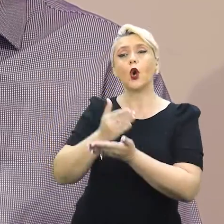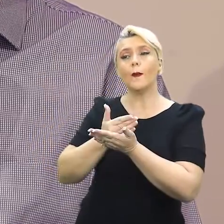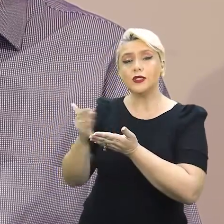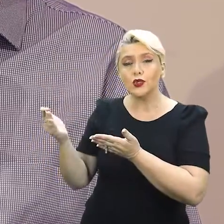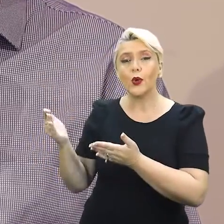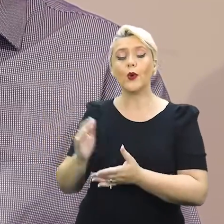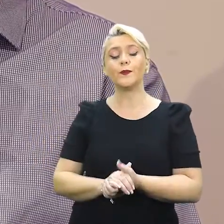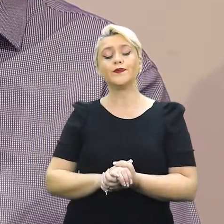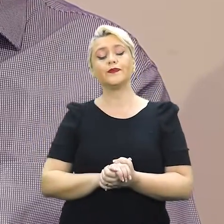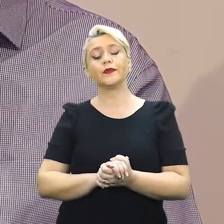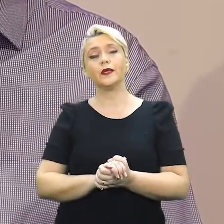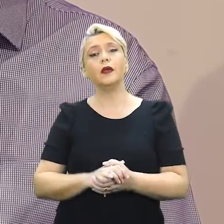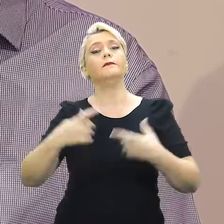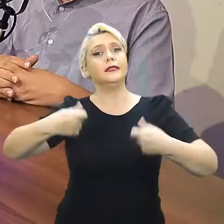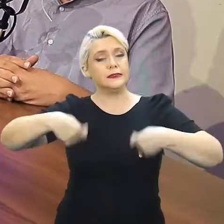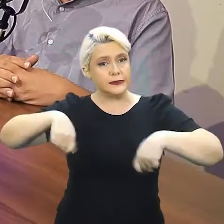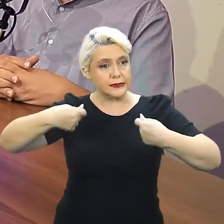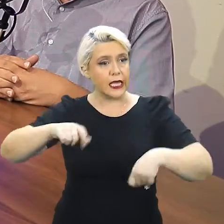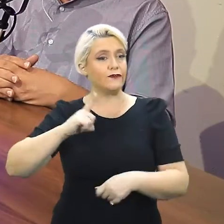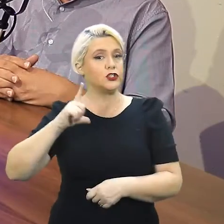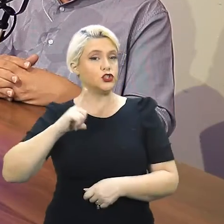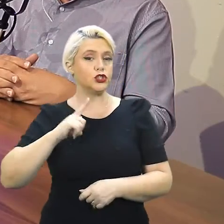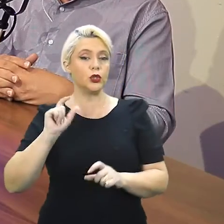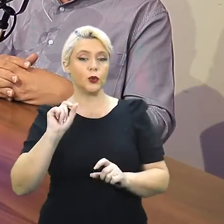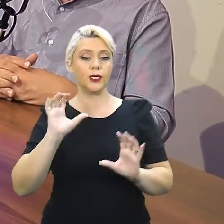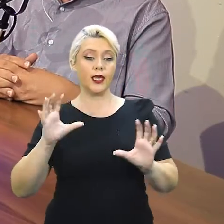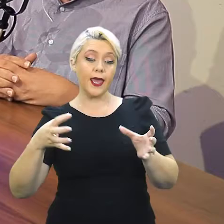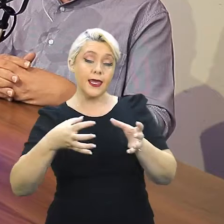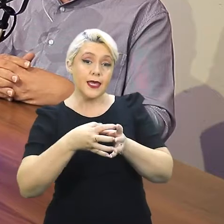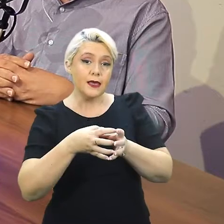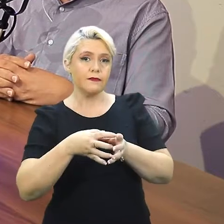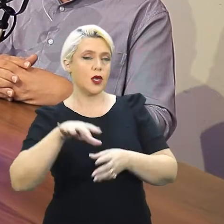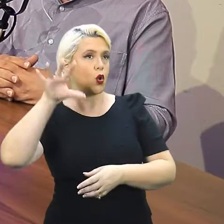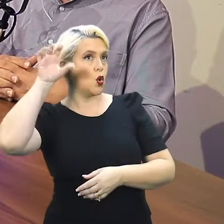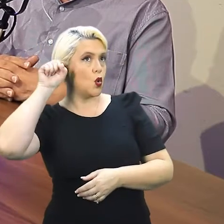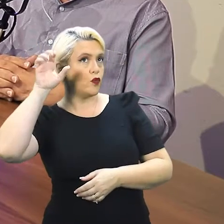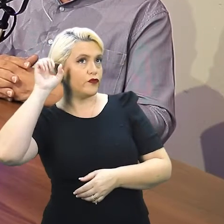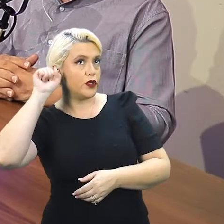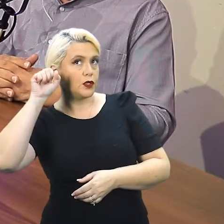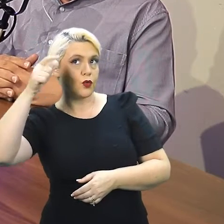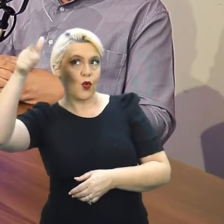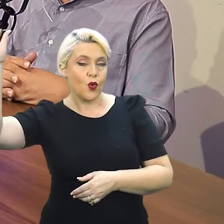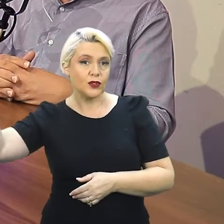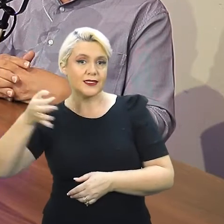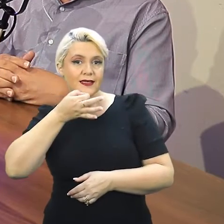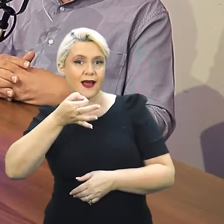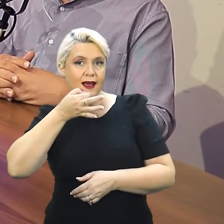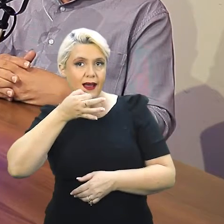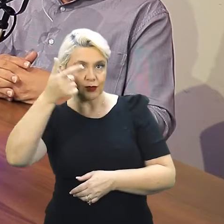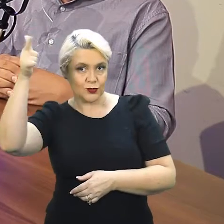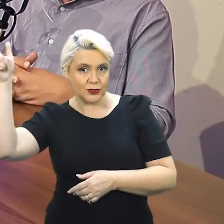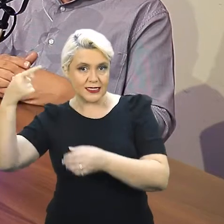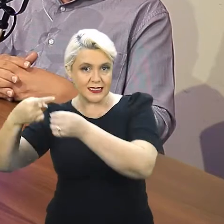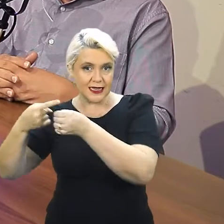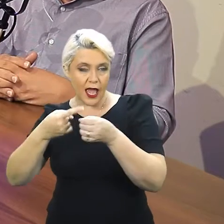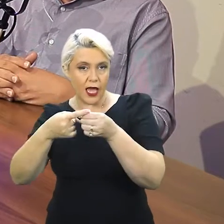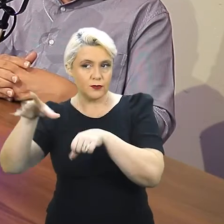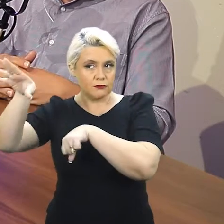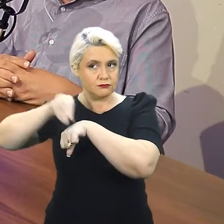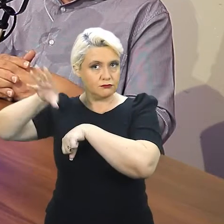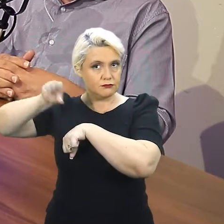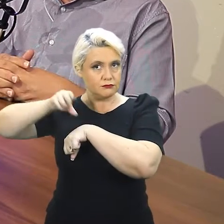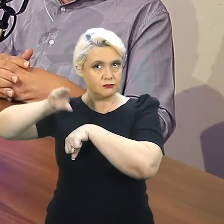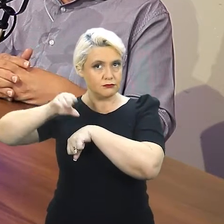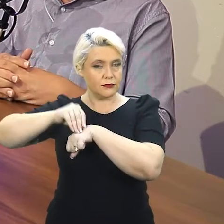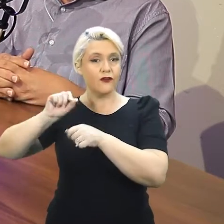começou, necessitava que tivesse uma equipe ouvindo as emissoras de rádio das outras cidades para poder